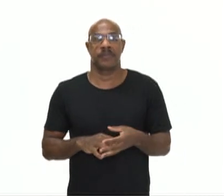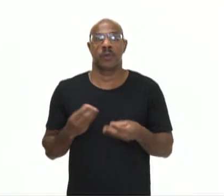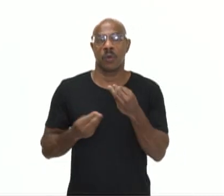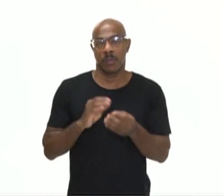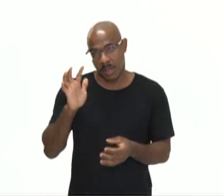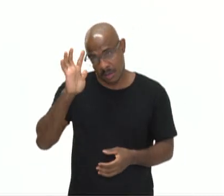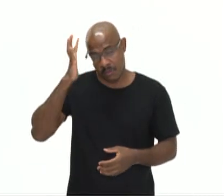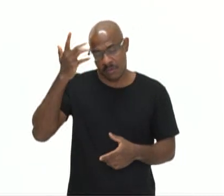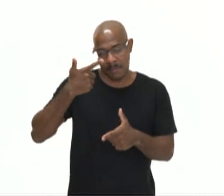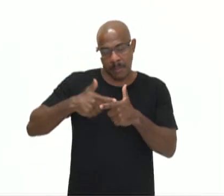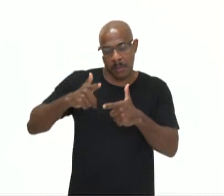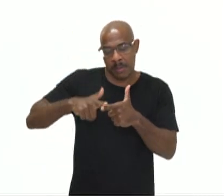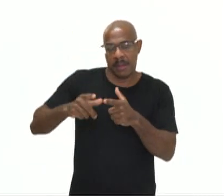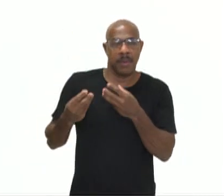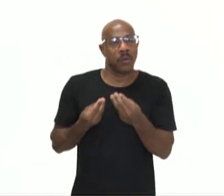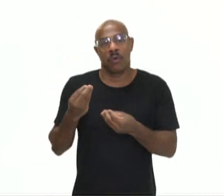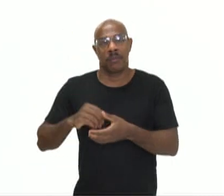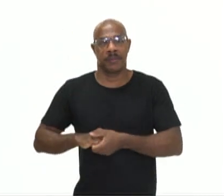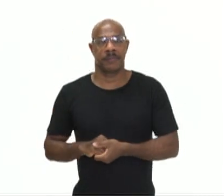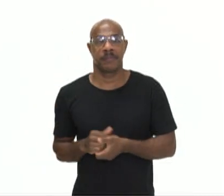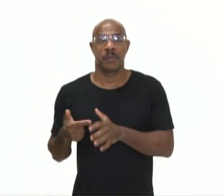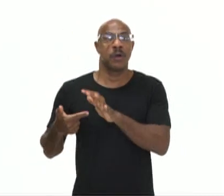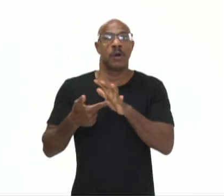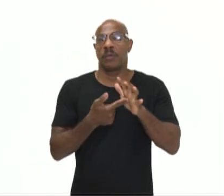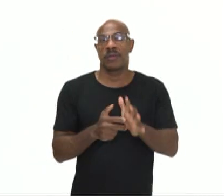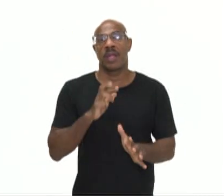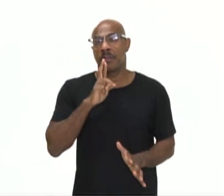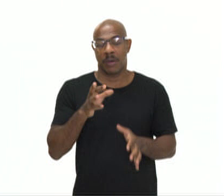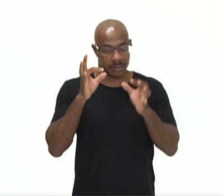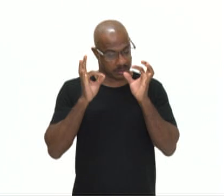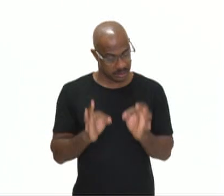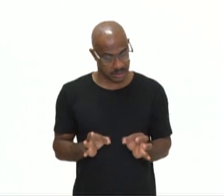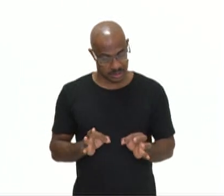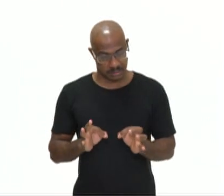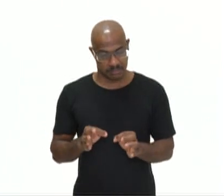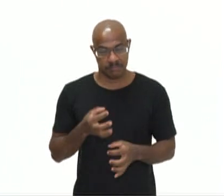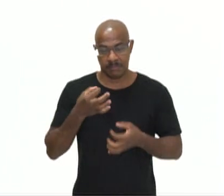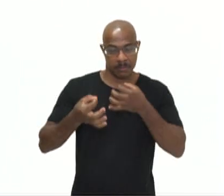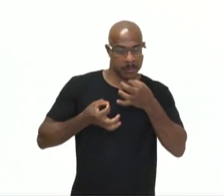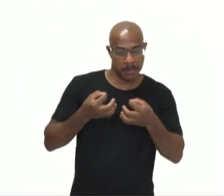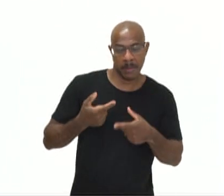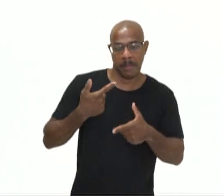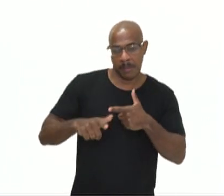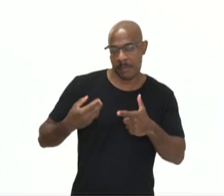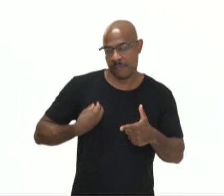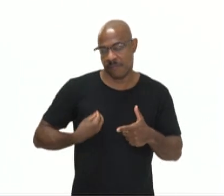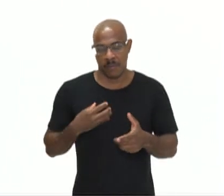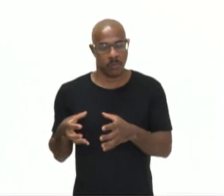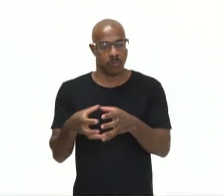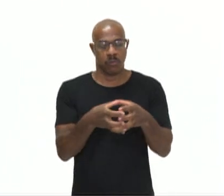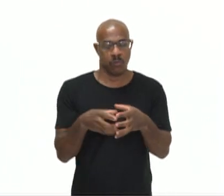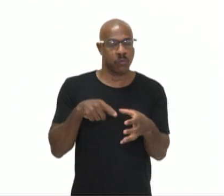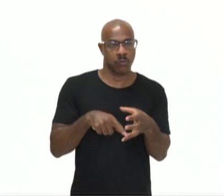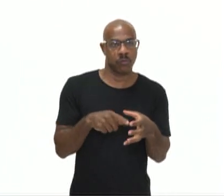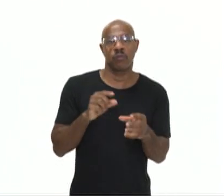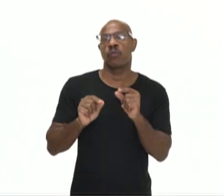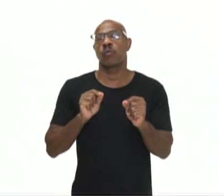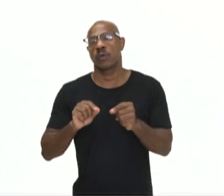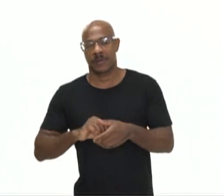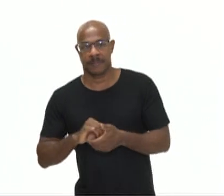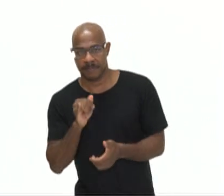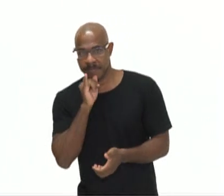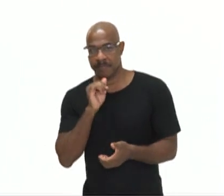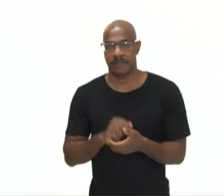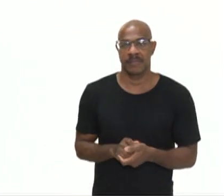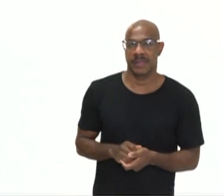problemas. Trata de apresentação de solução pautada em argumentos para problemas vividos pelo coletivo, como, por exemplo,